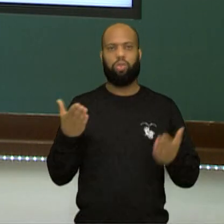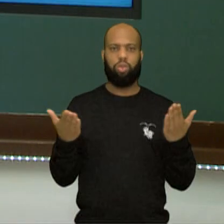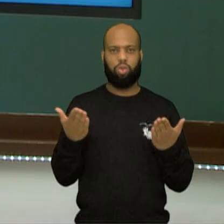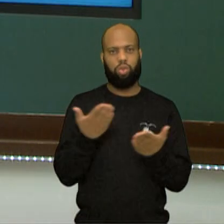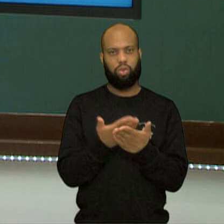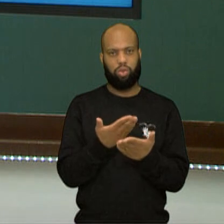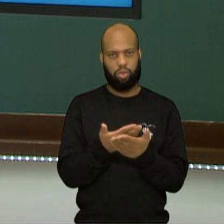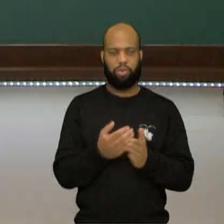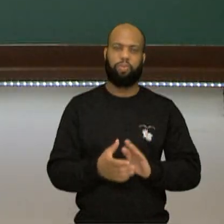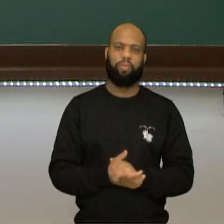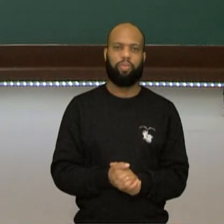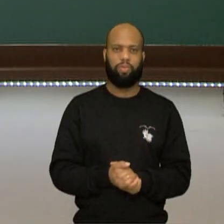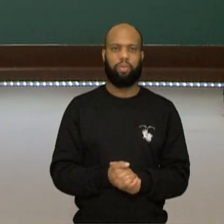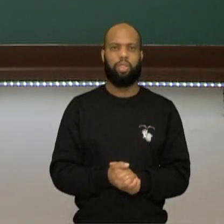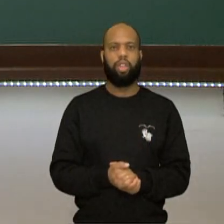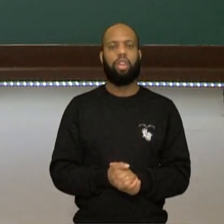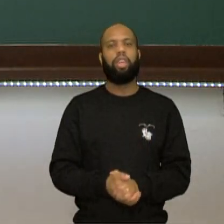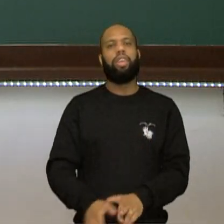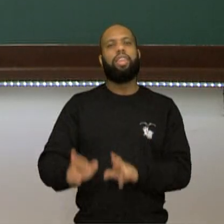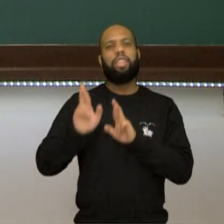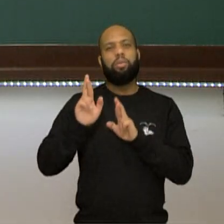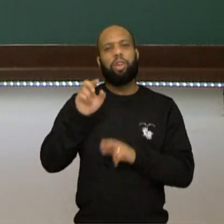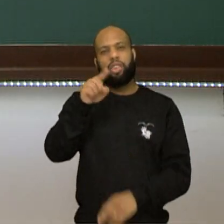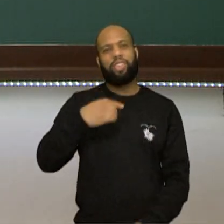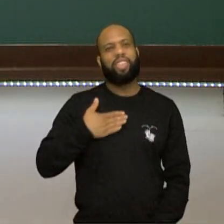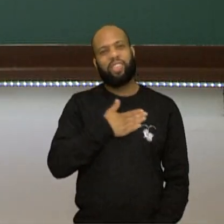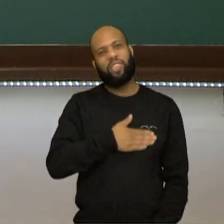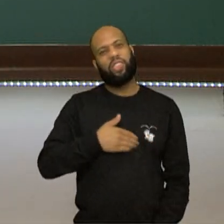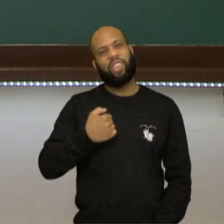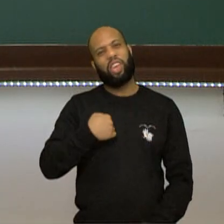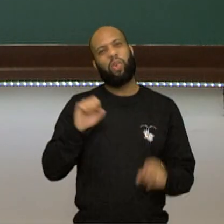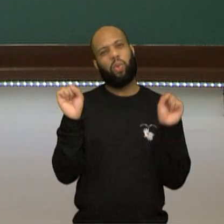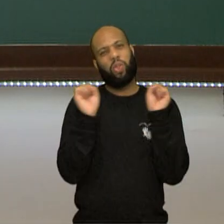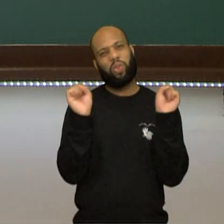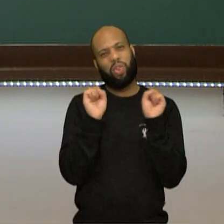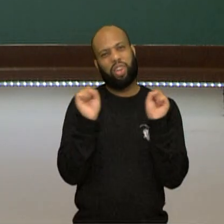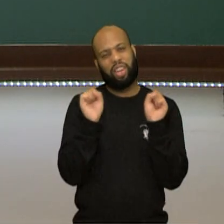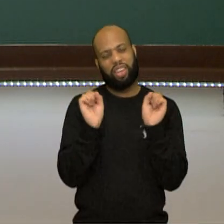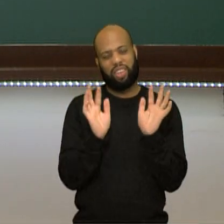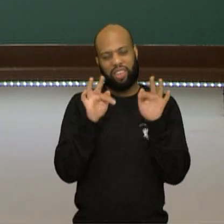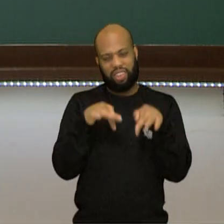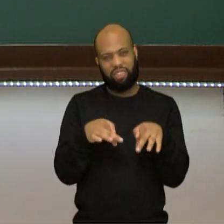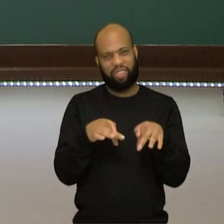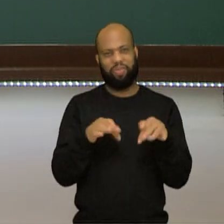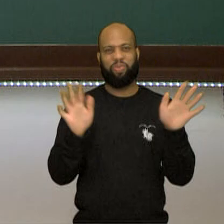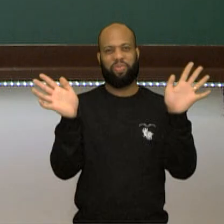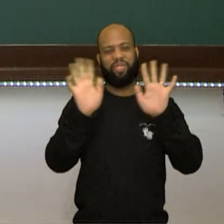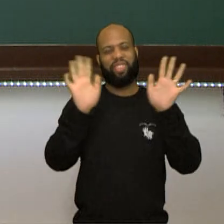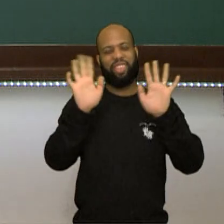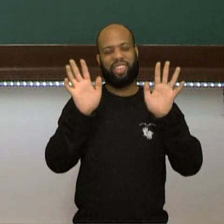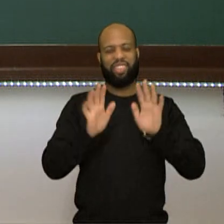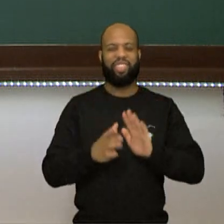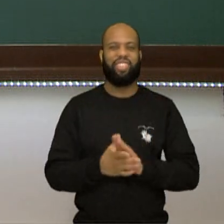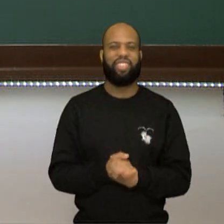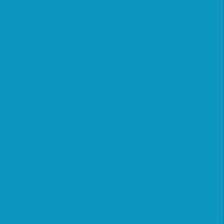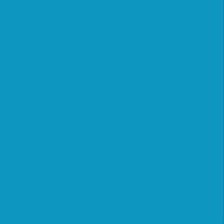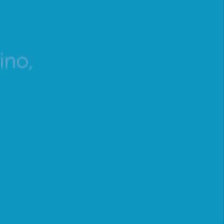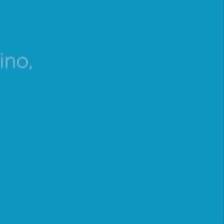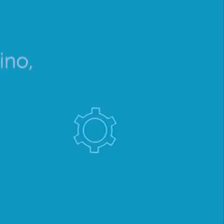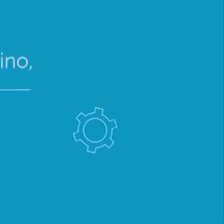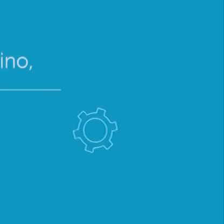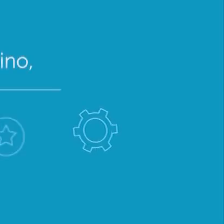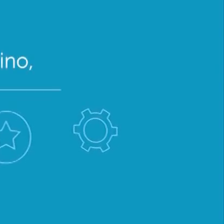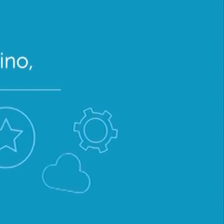hoje. Eu espero que você tenha gostado, eu adorei. Eu fico aqui, você fica aí e tchau!